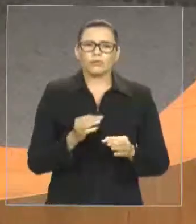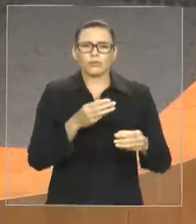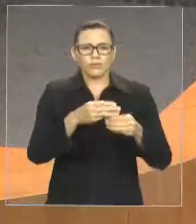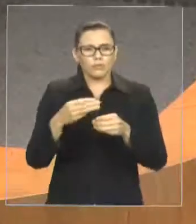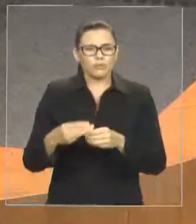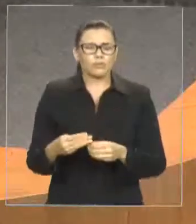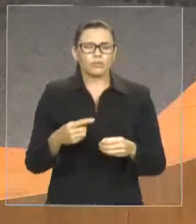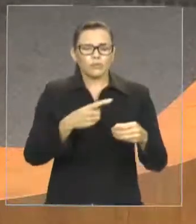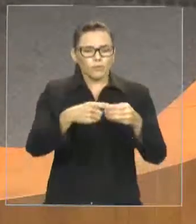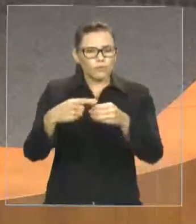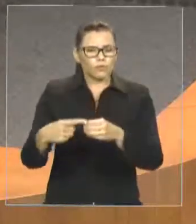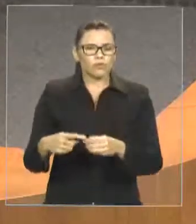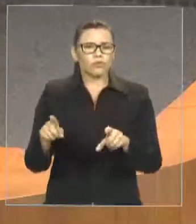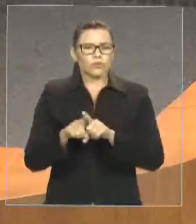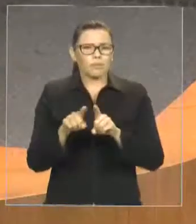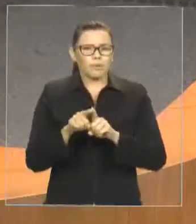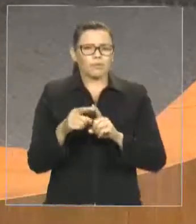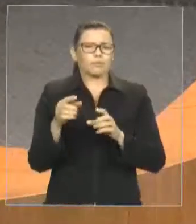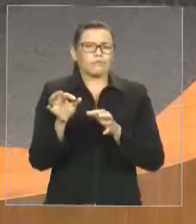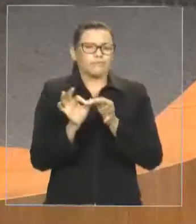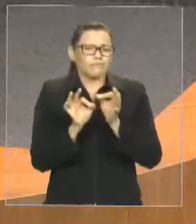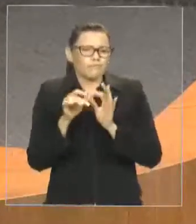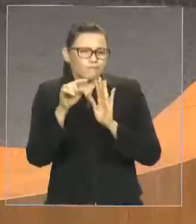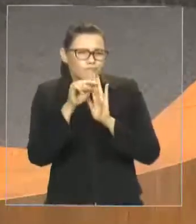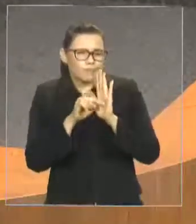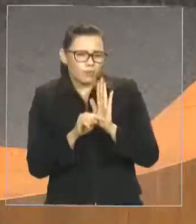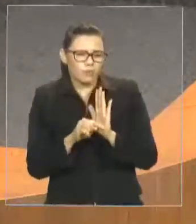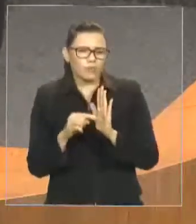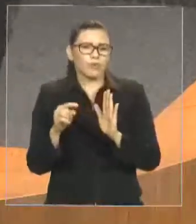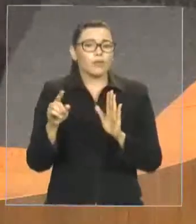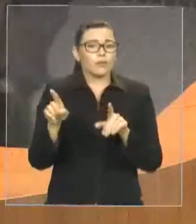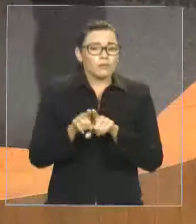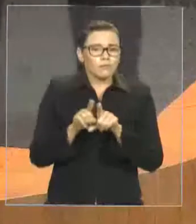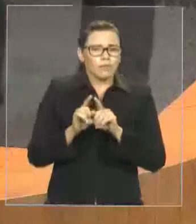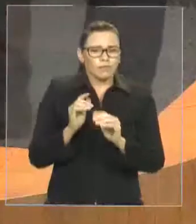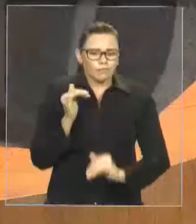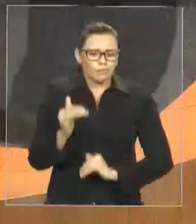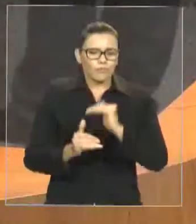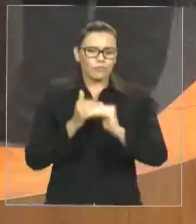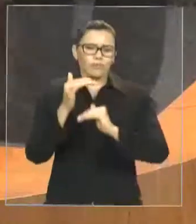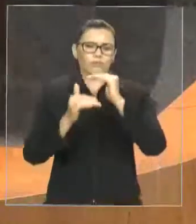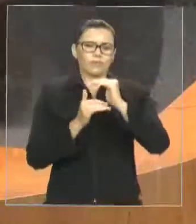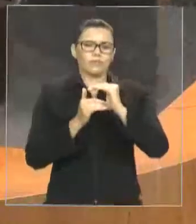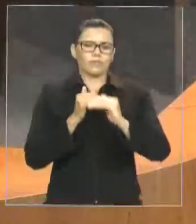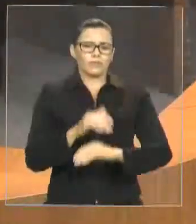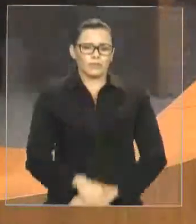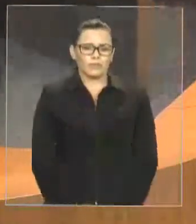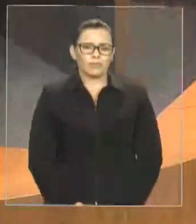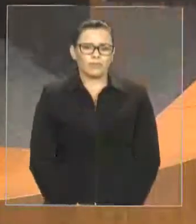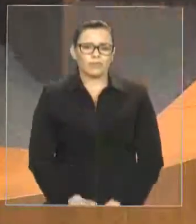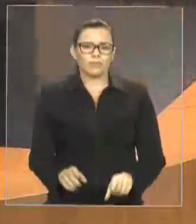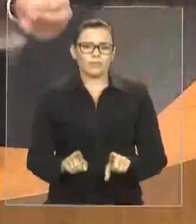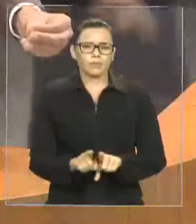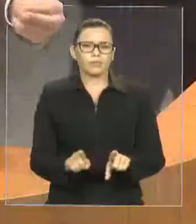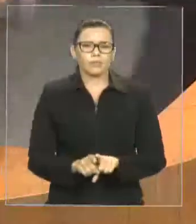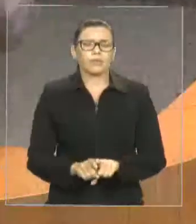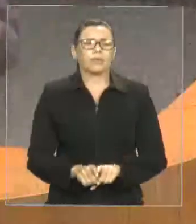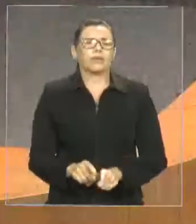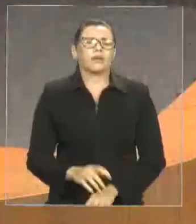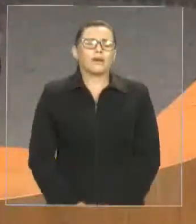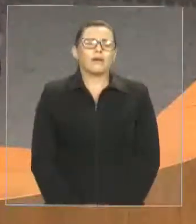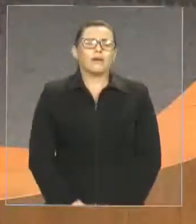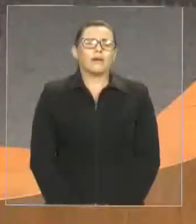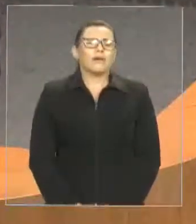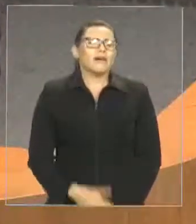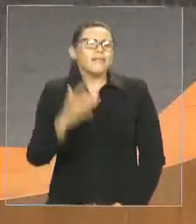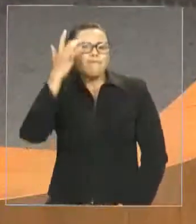das ações, o desenvolvimento desses municípios e, sobretudo, também facilita a vida do cidadão,